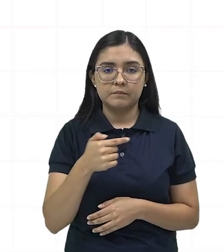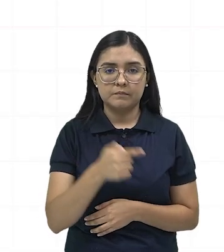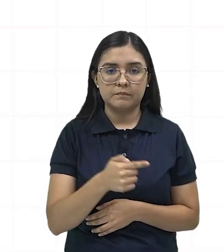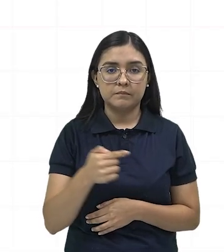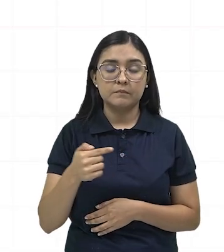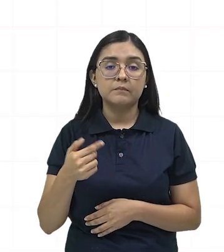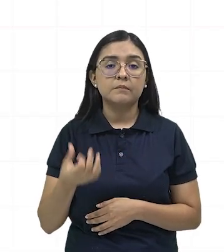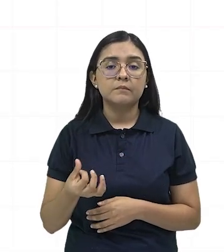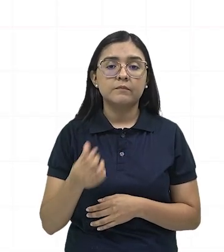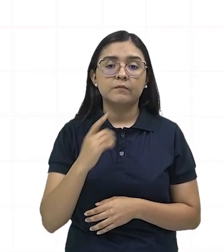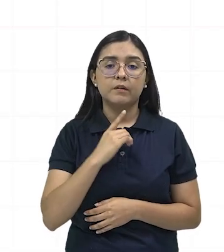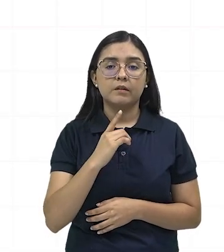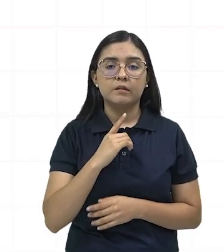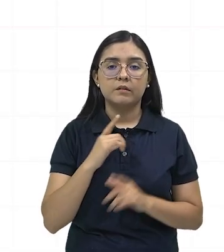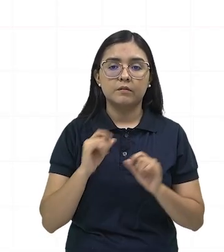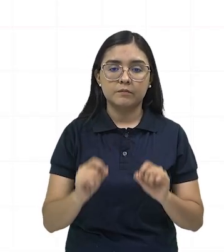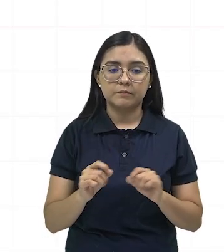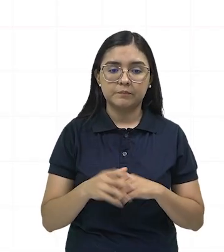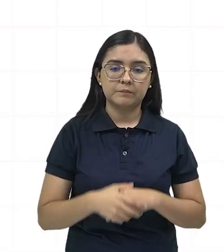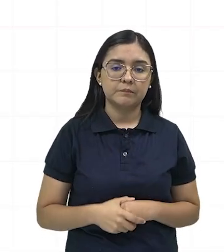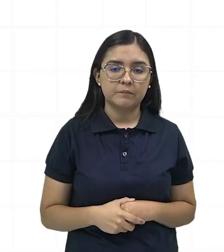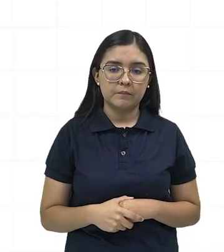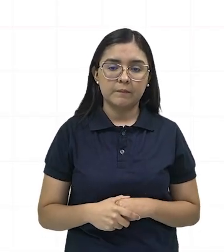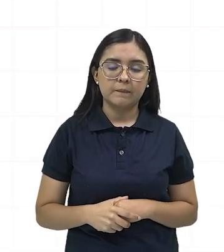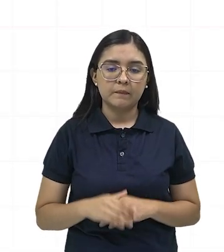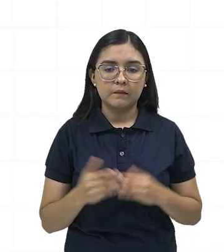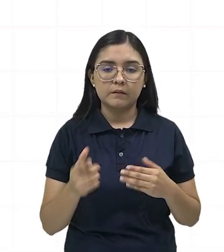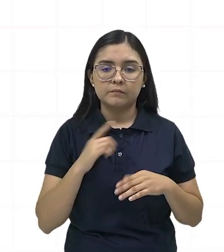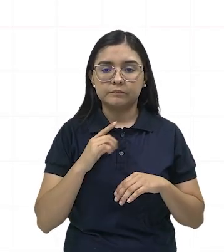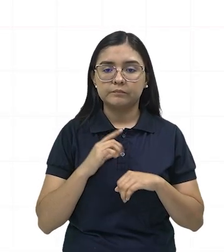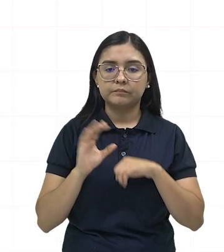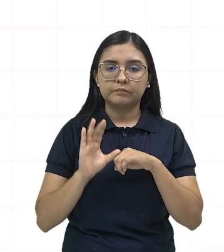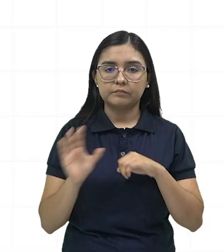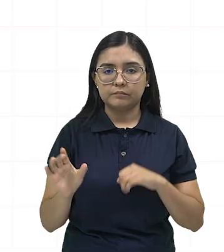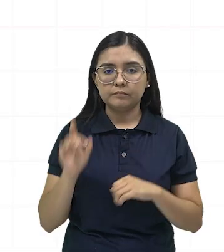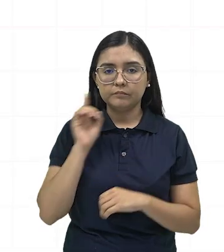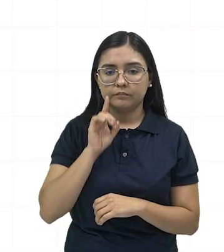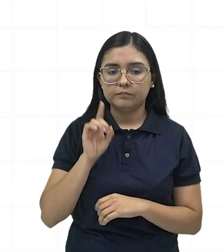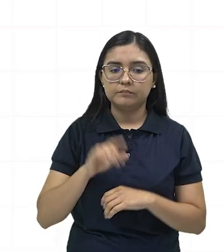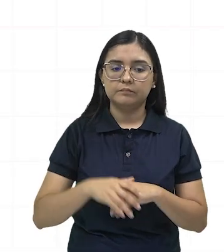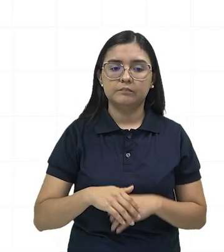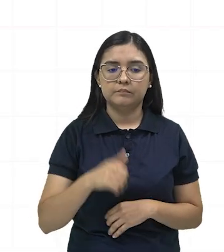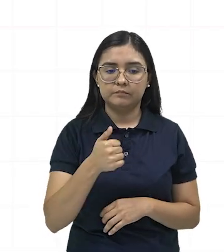1776 vai haver, né, a inscrição aí da Constituição Americana de